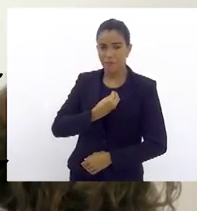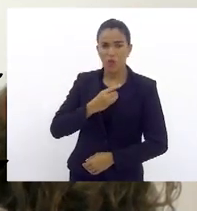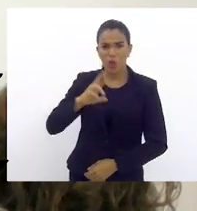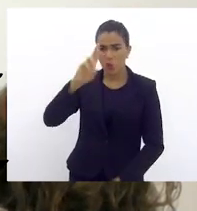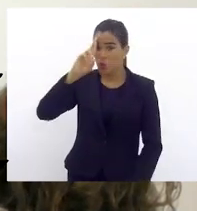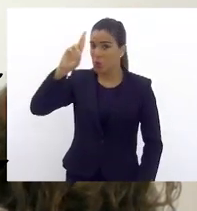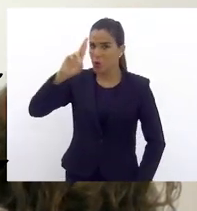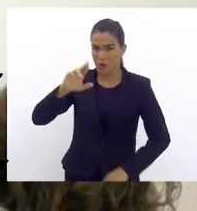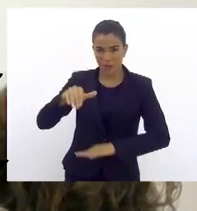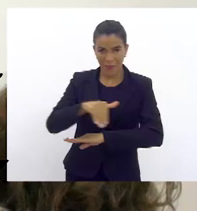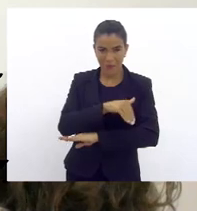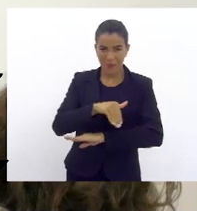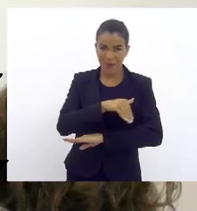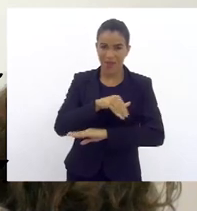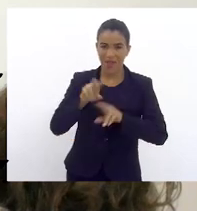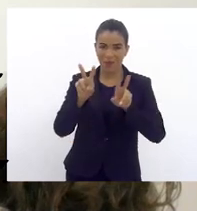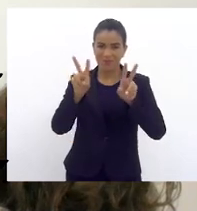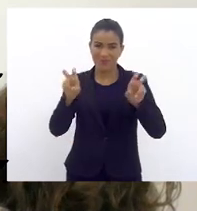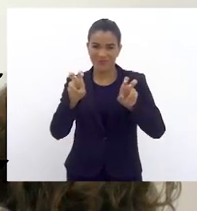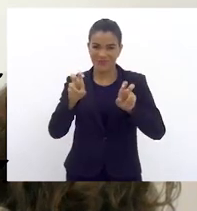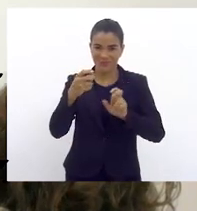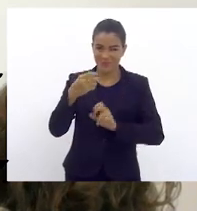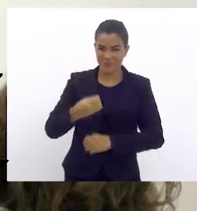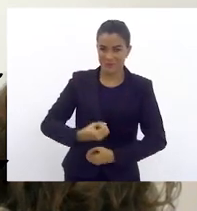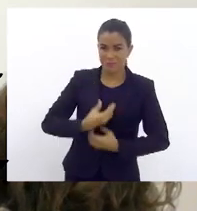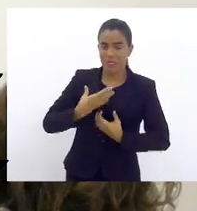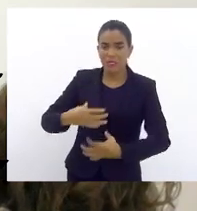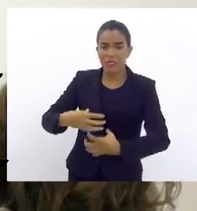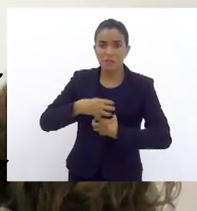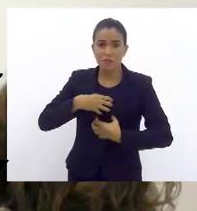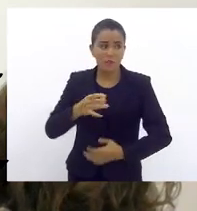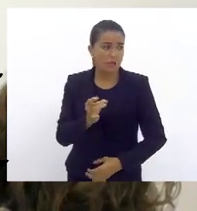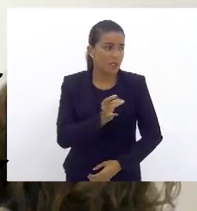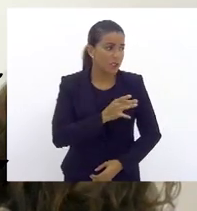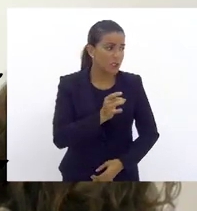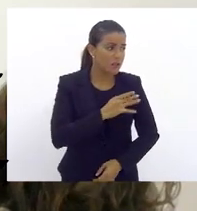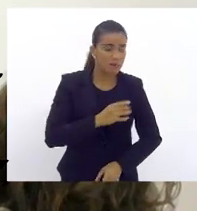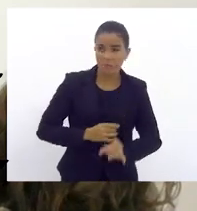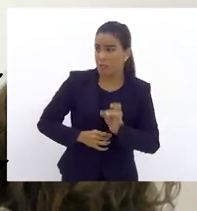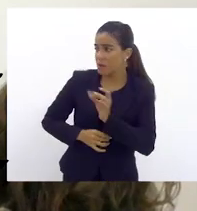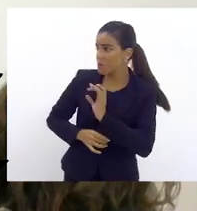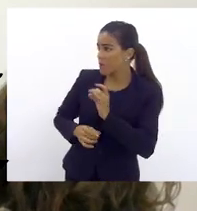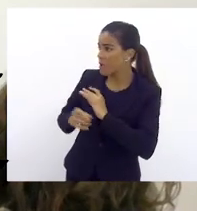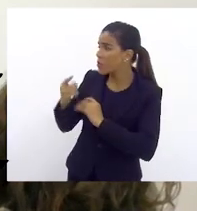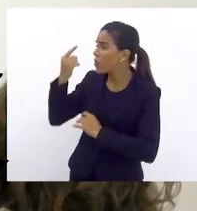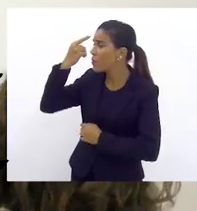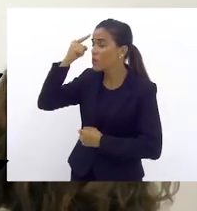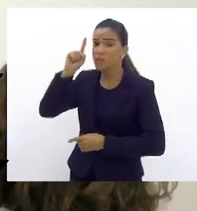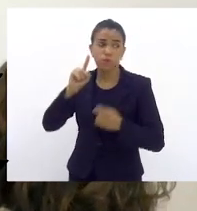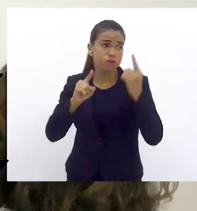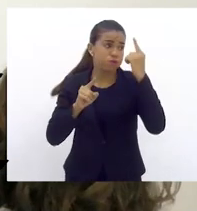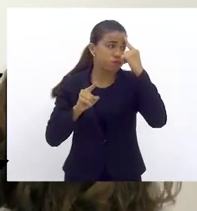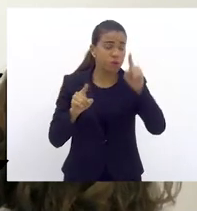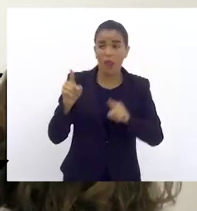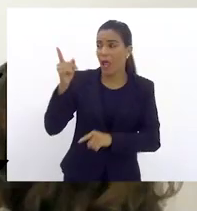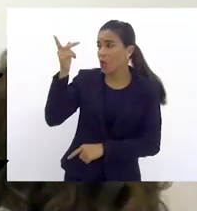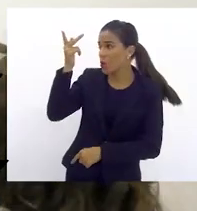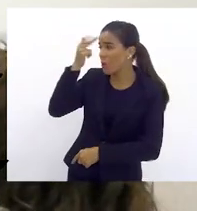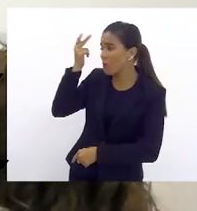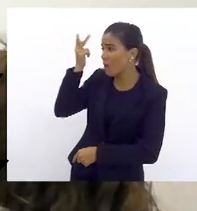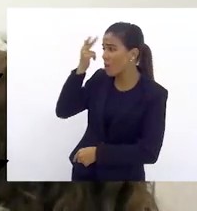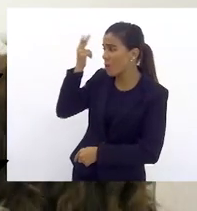é o título do meu poema sentir medo do desconhecido É normal